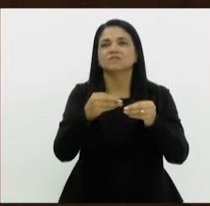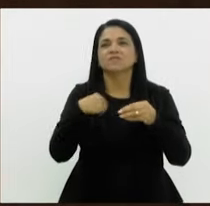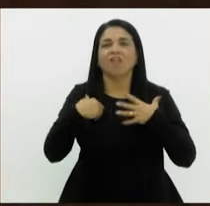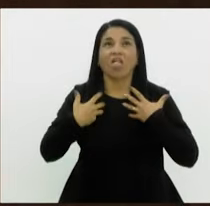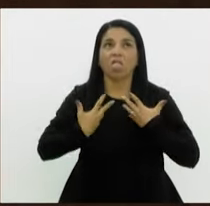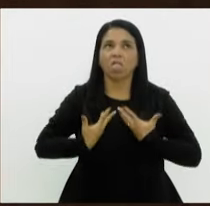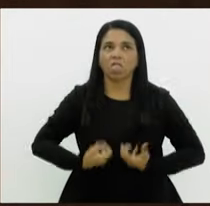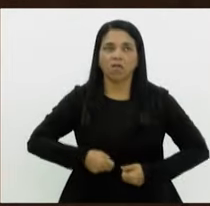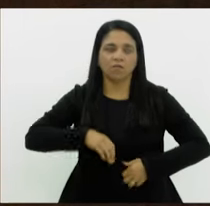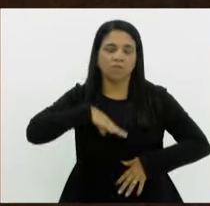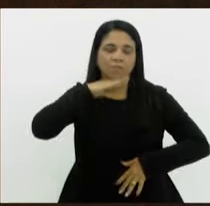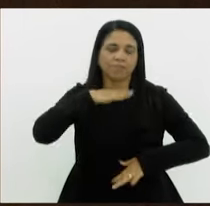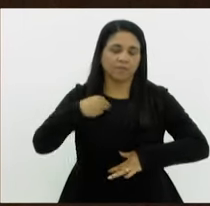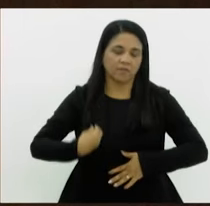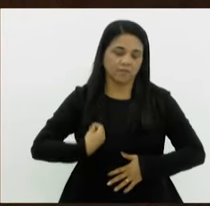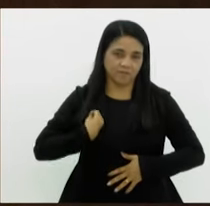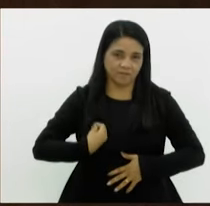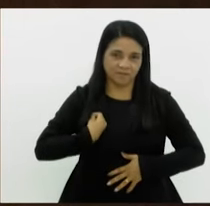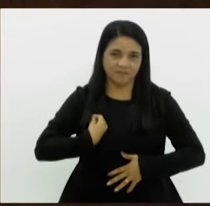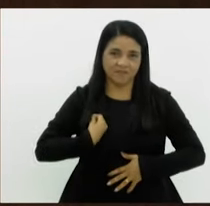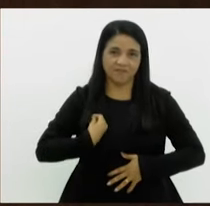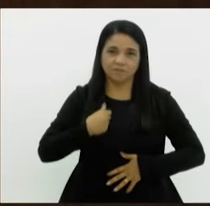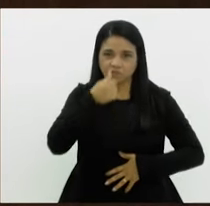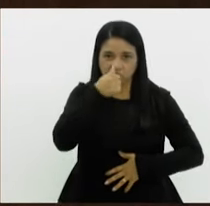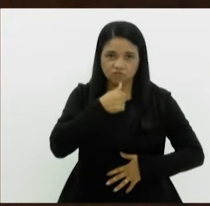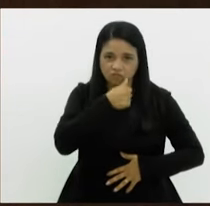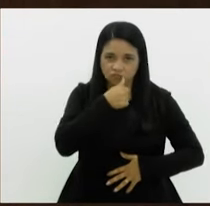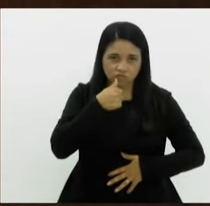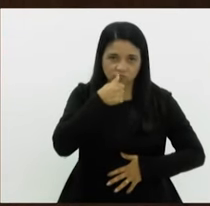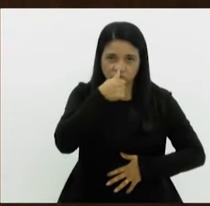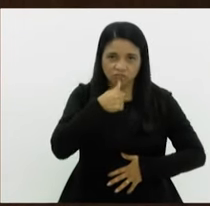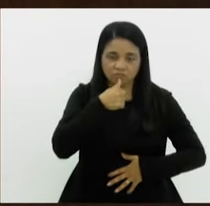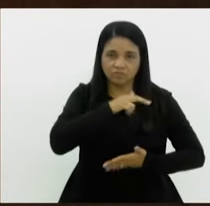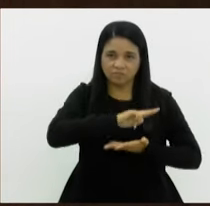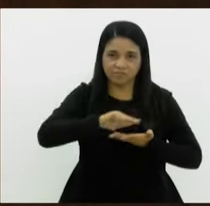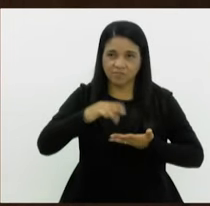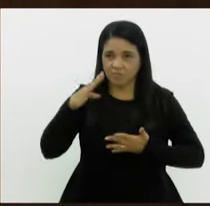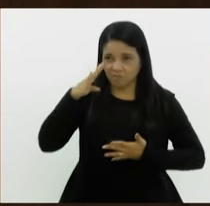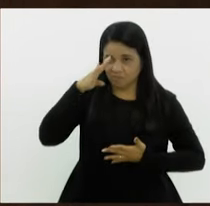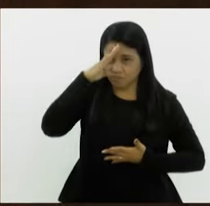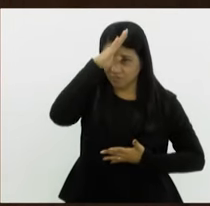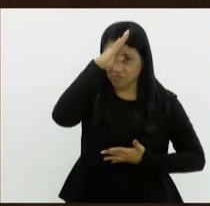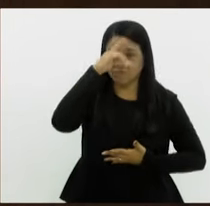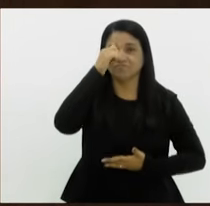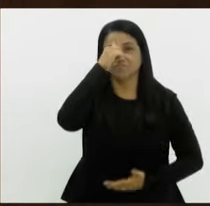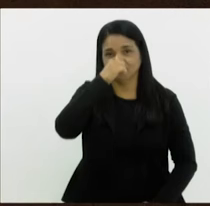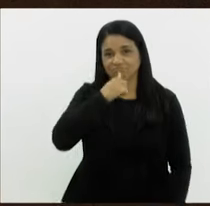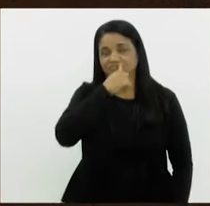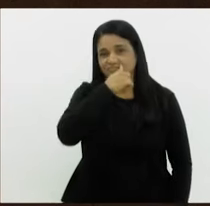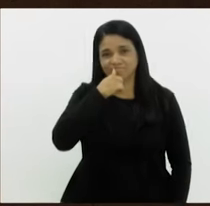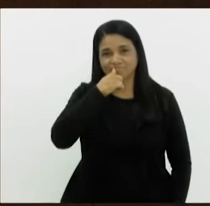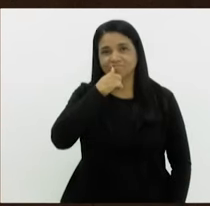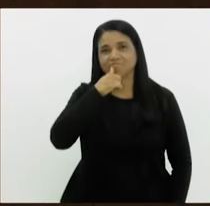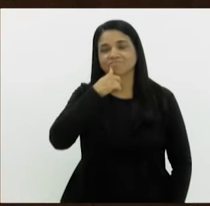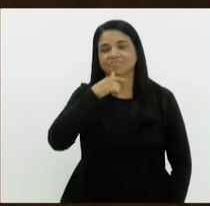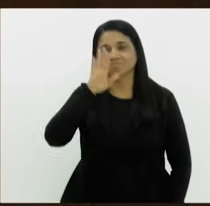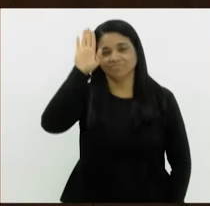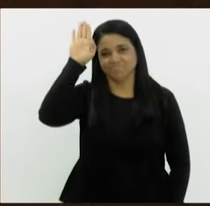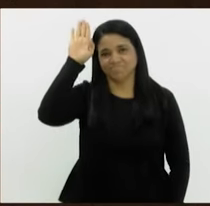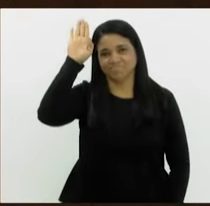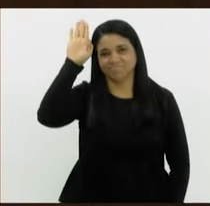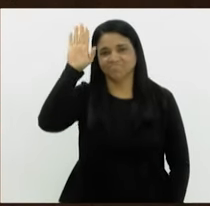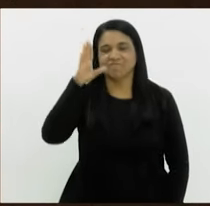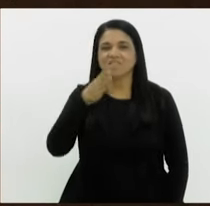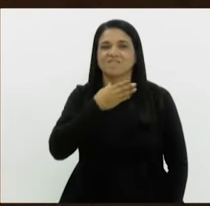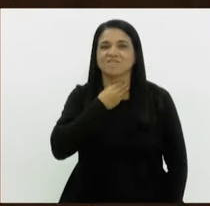vida. E depois de tanta jura, Bolsonaro, juro que eu estou jurando falso.